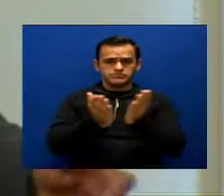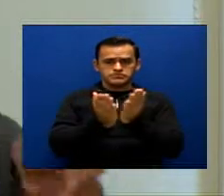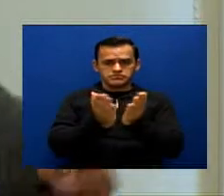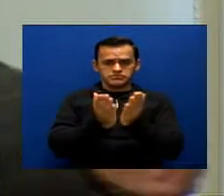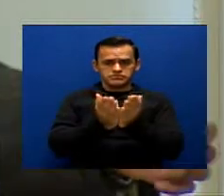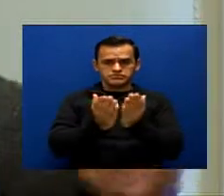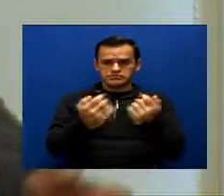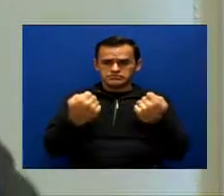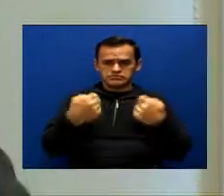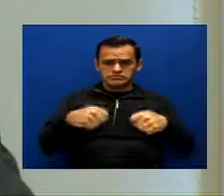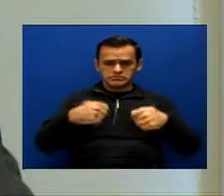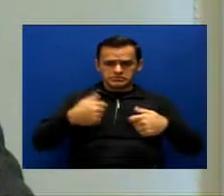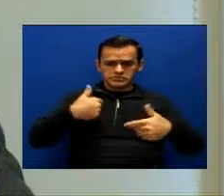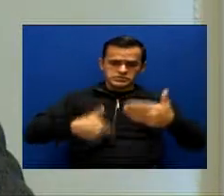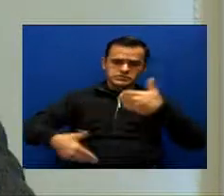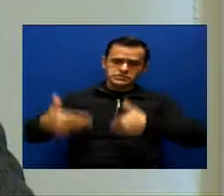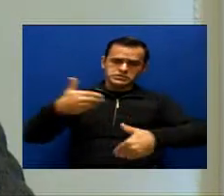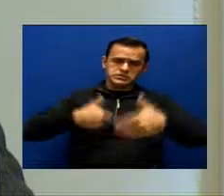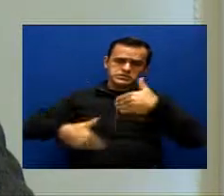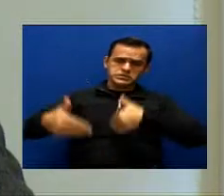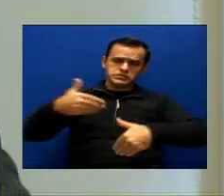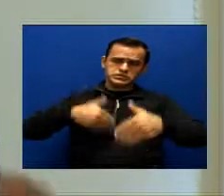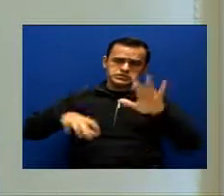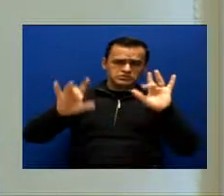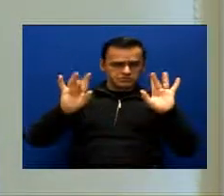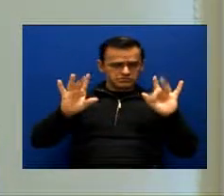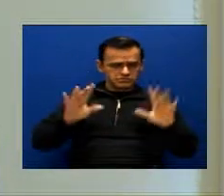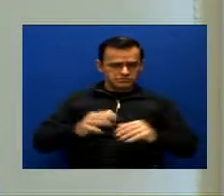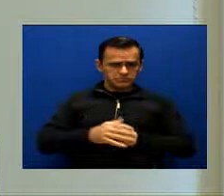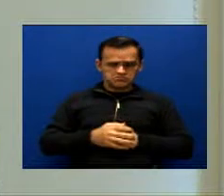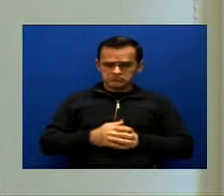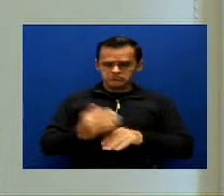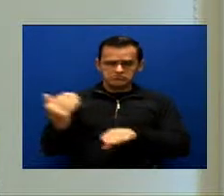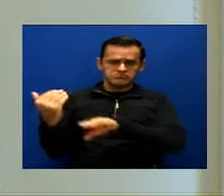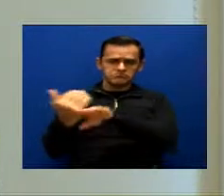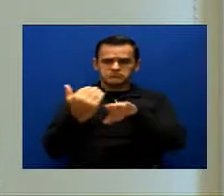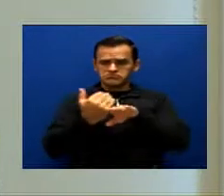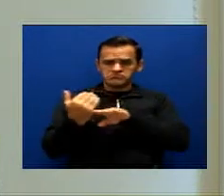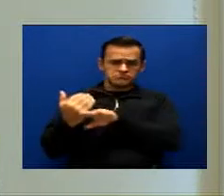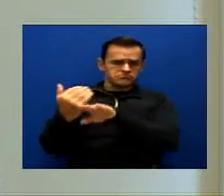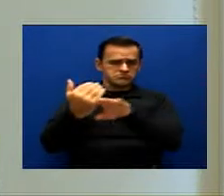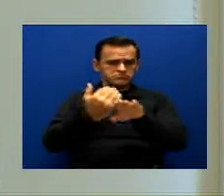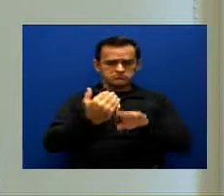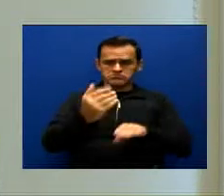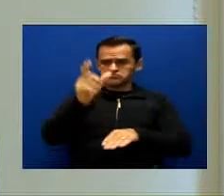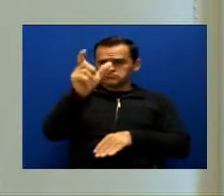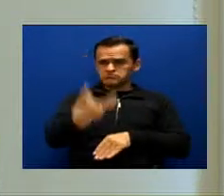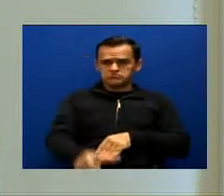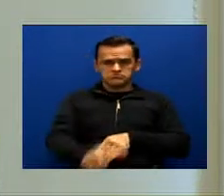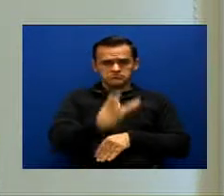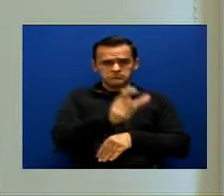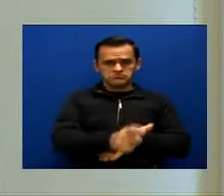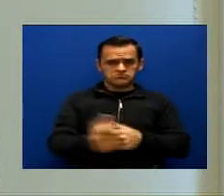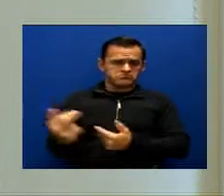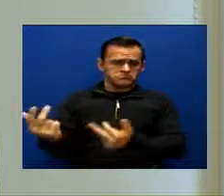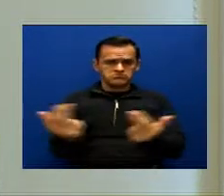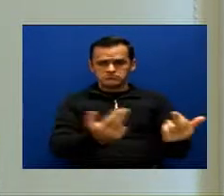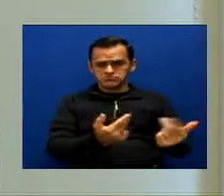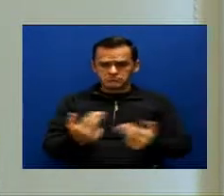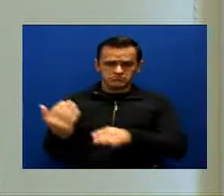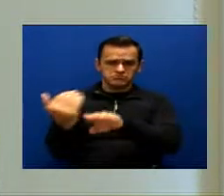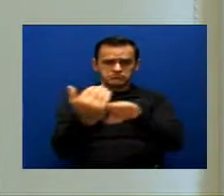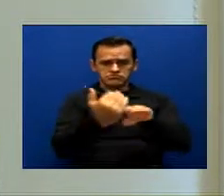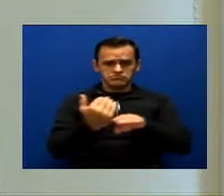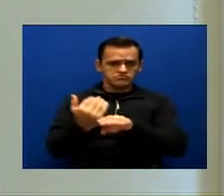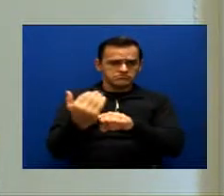ser tratado como uma classe especial? Não. Tem que ser tratado como cidadão. Porque senão vai